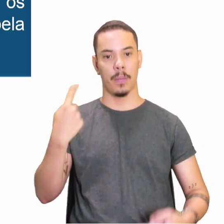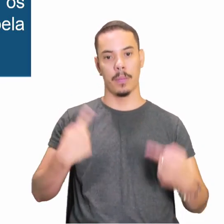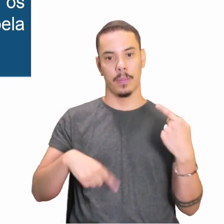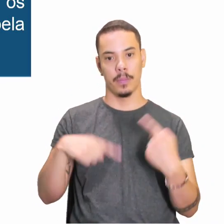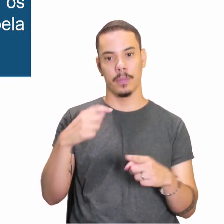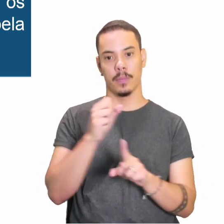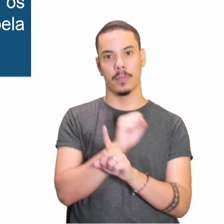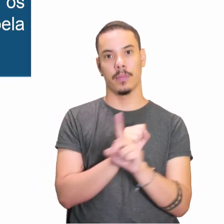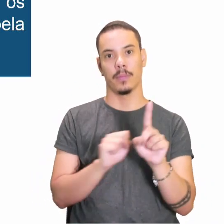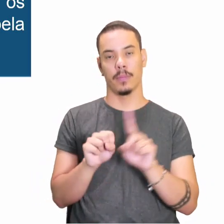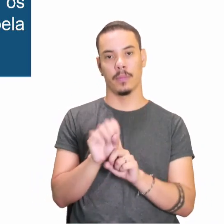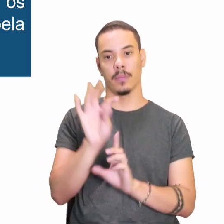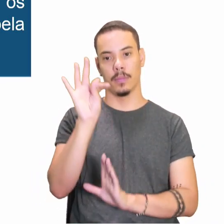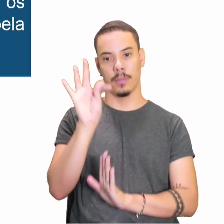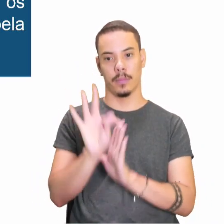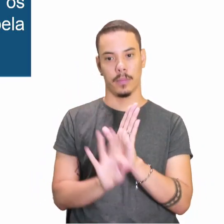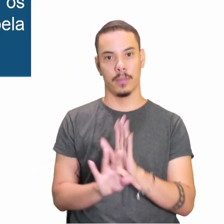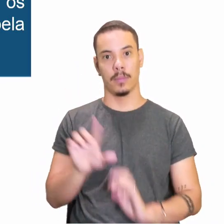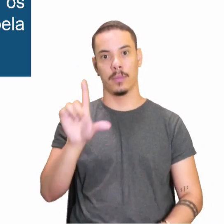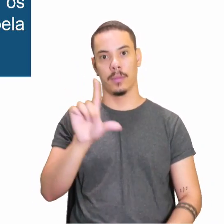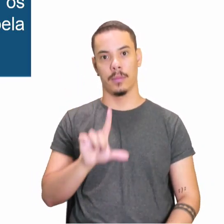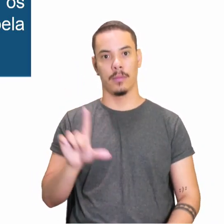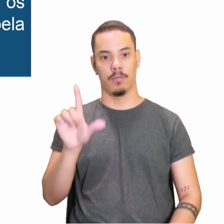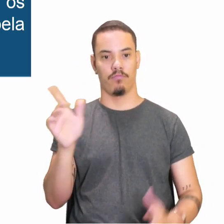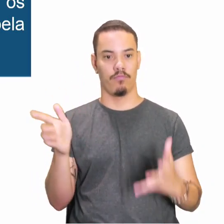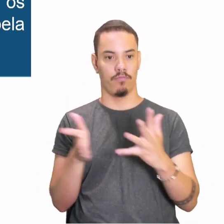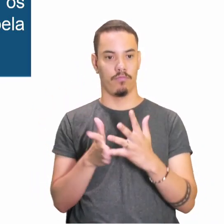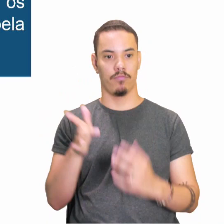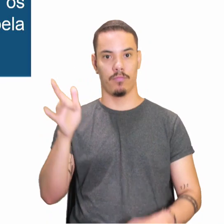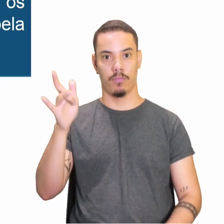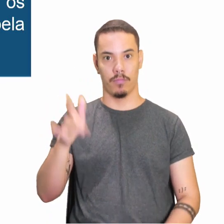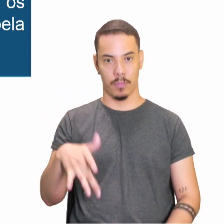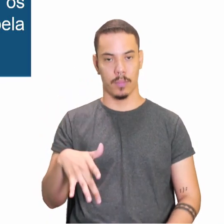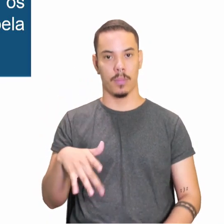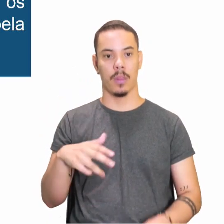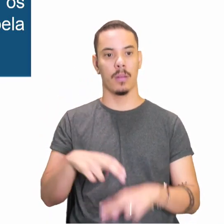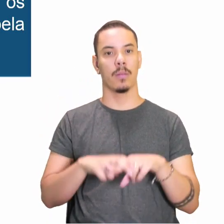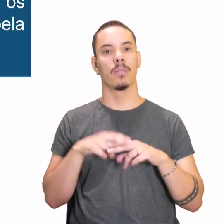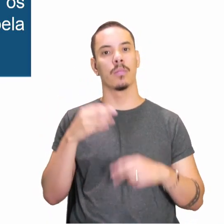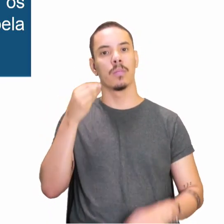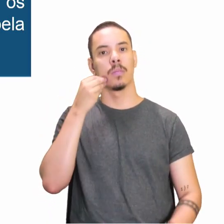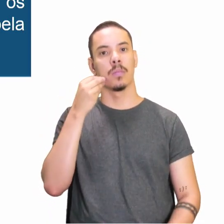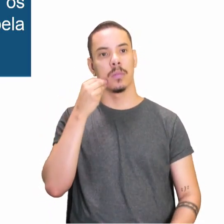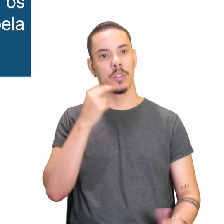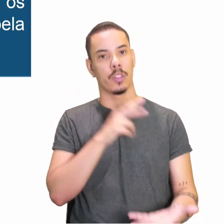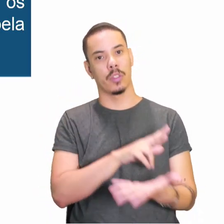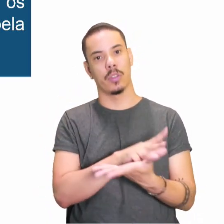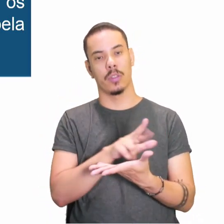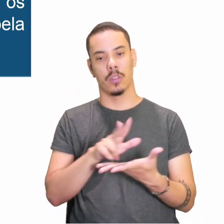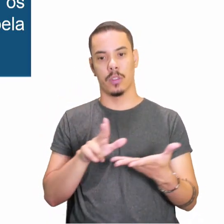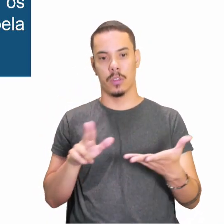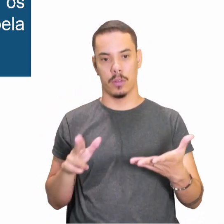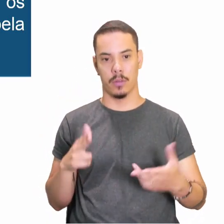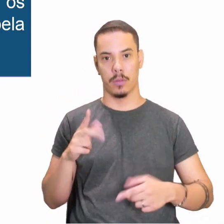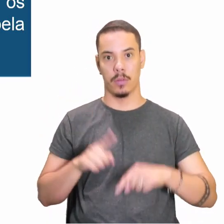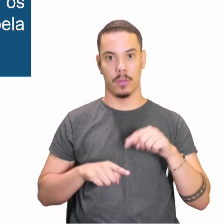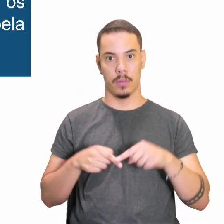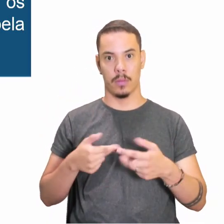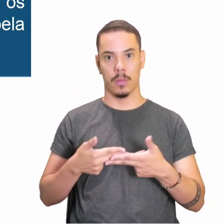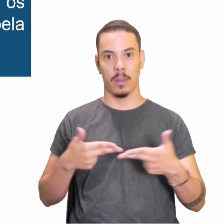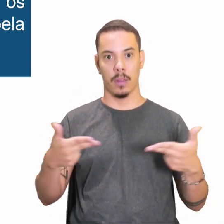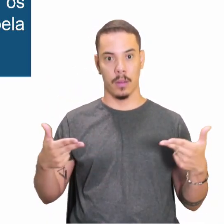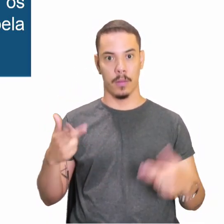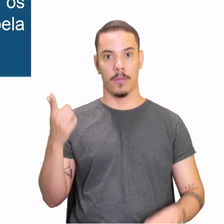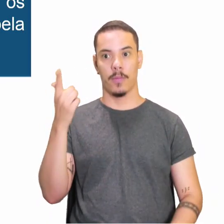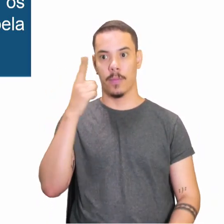de texto da literatura marginal e da periferia, para experimentar os diferentes ângulos de